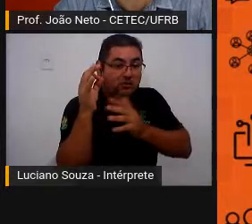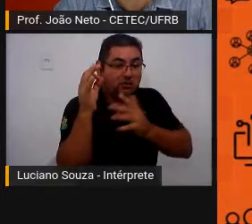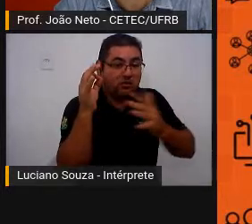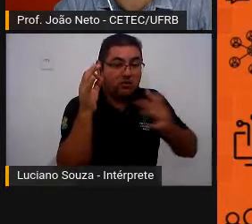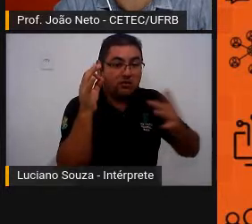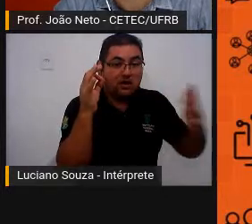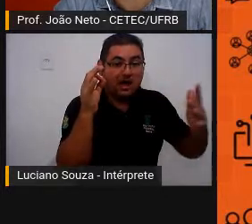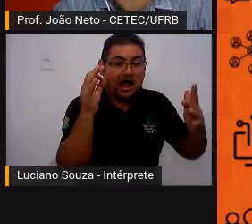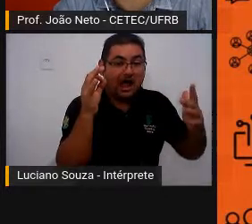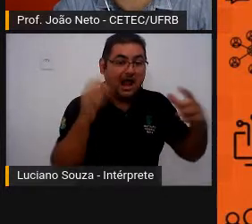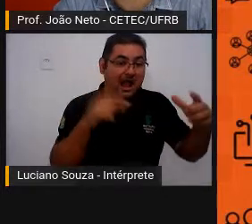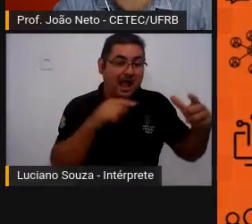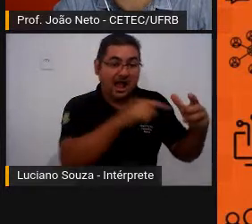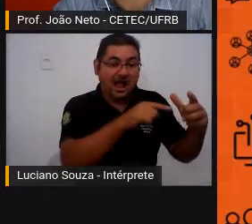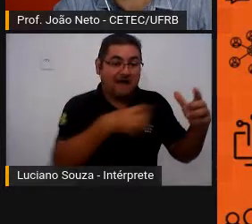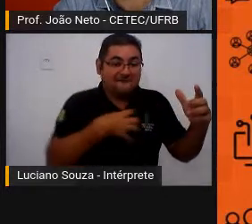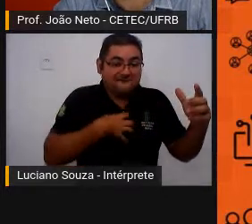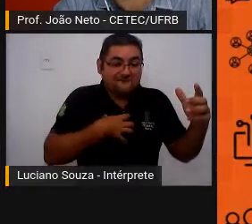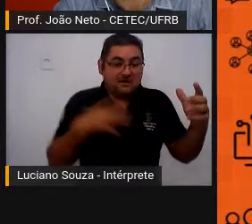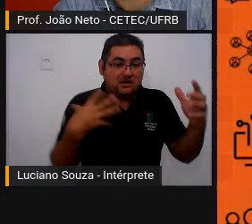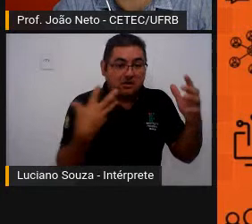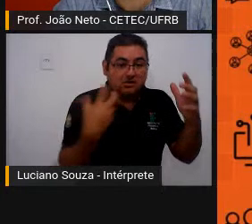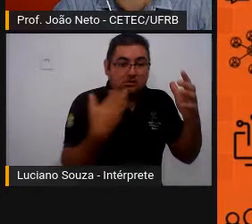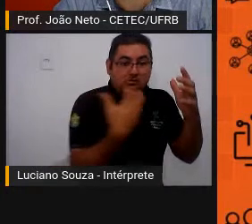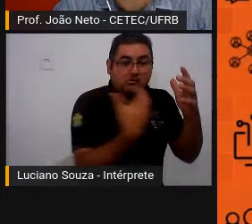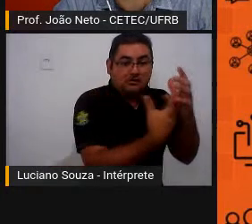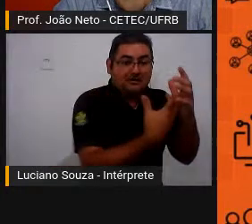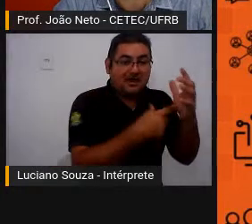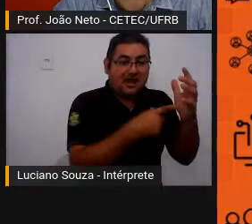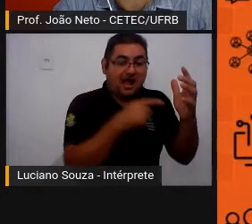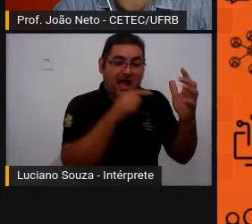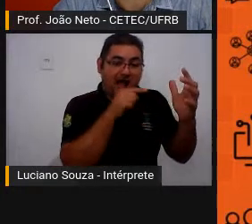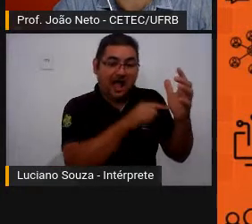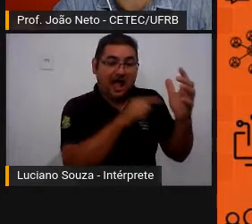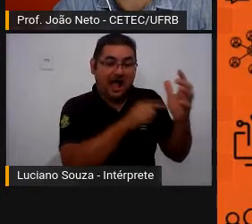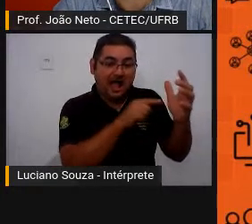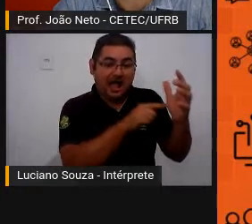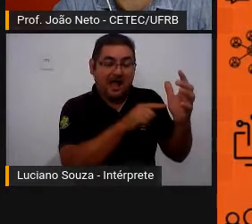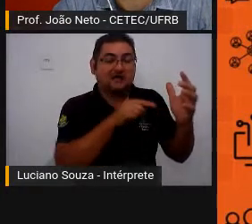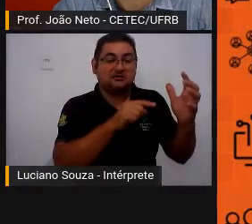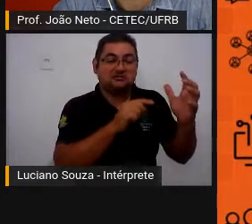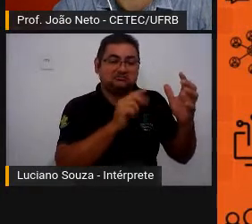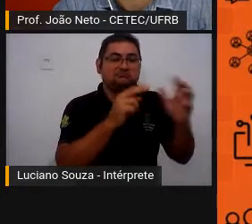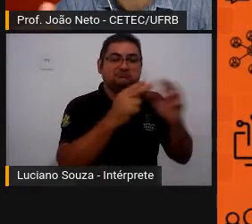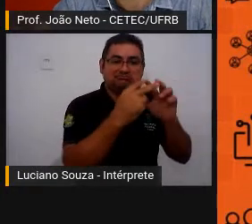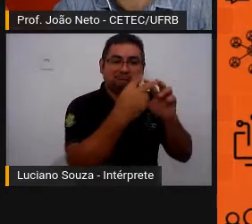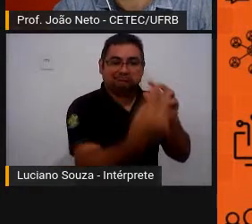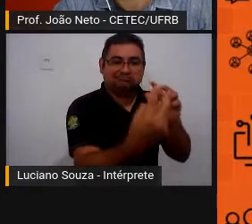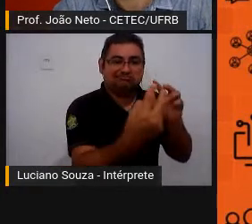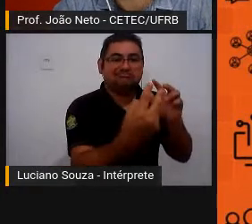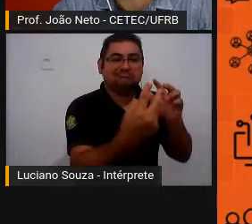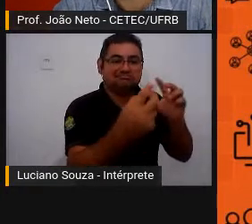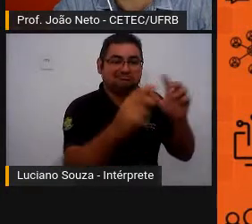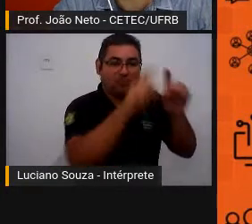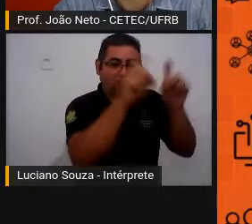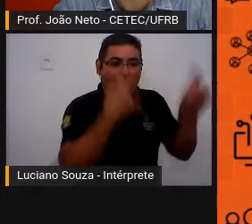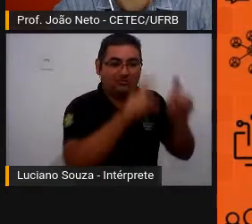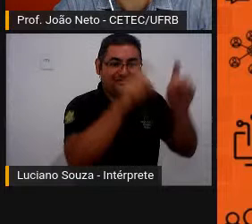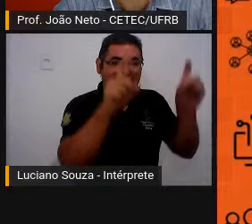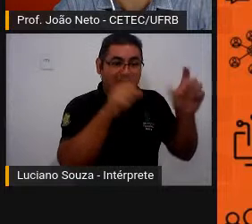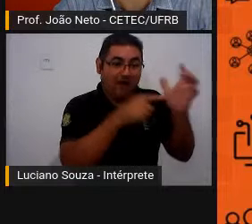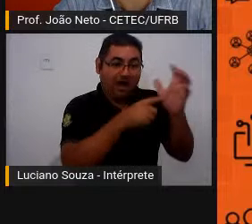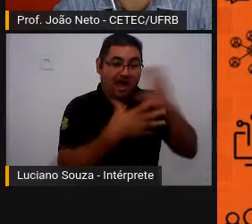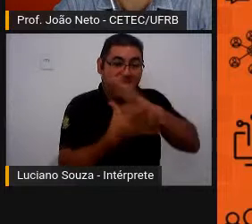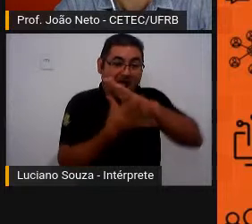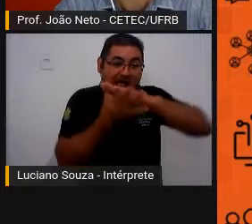um sensor capta e passa para a um Avatar e esse Avatar que reproduz os